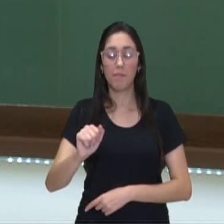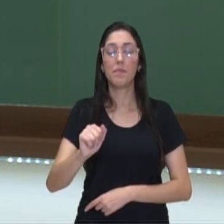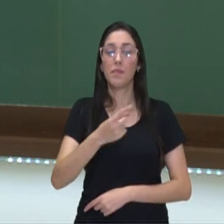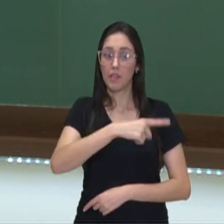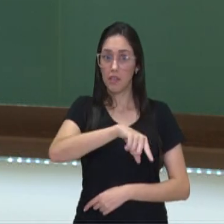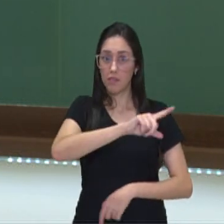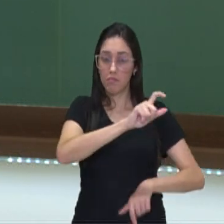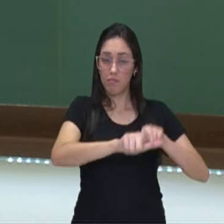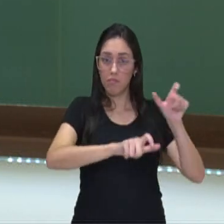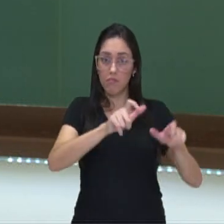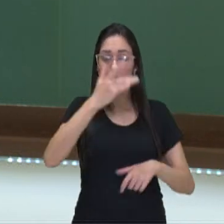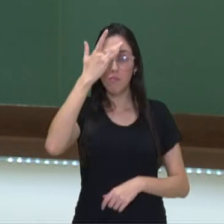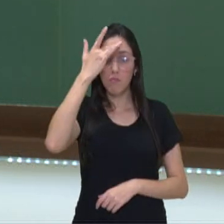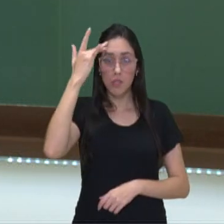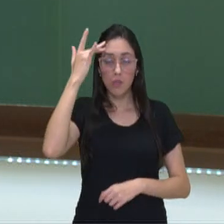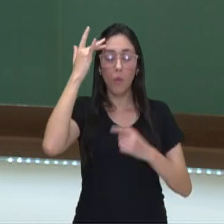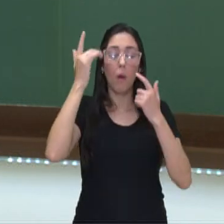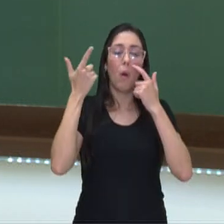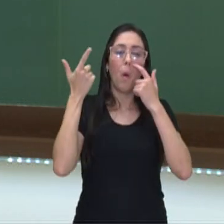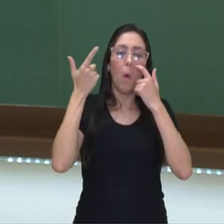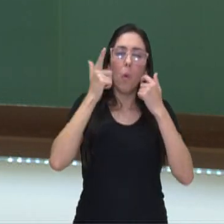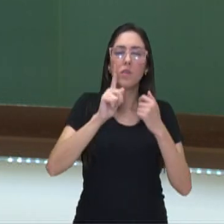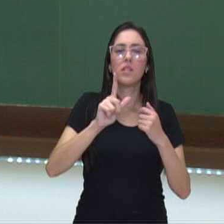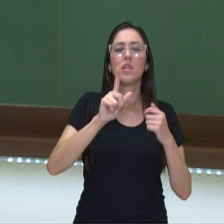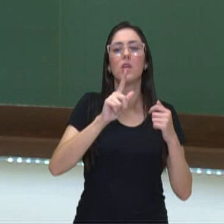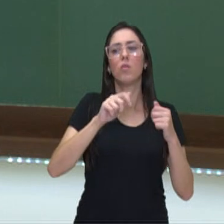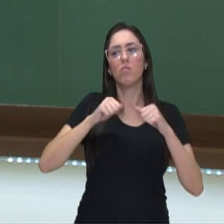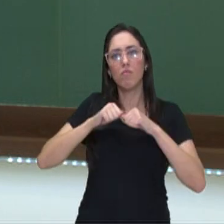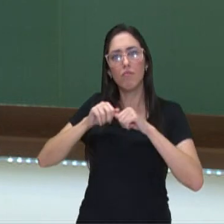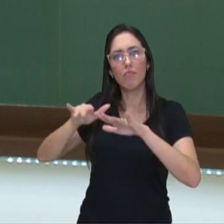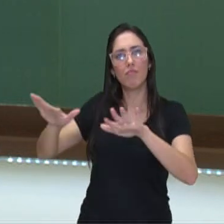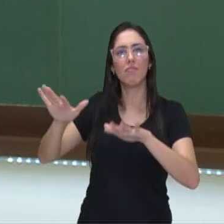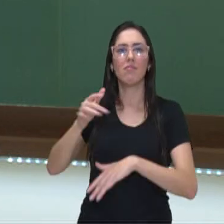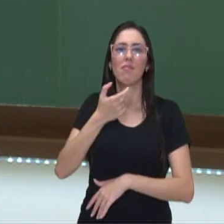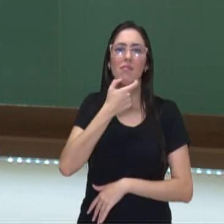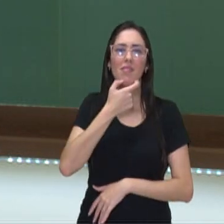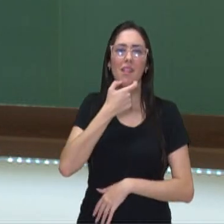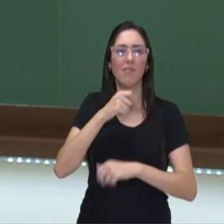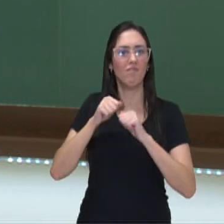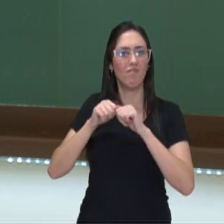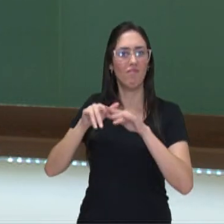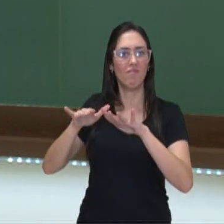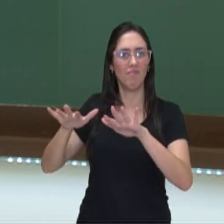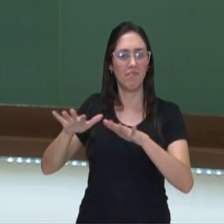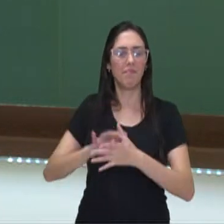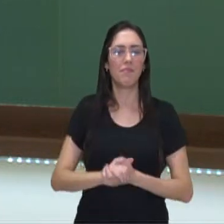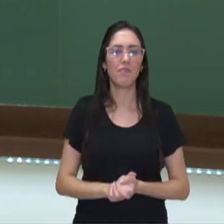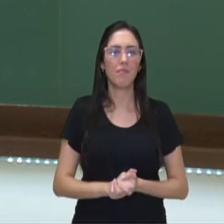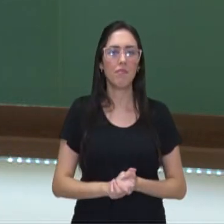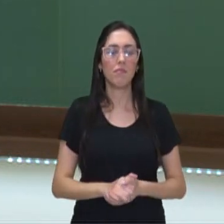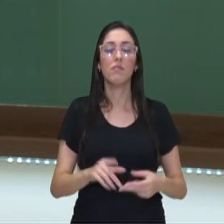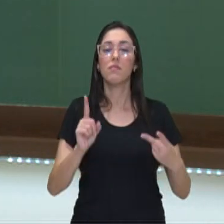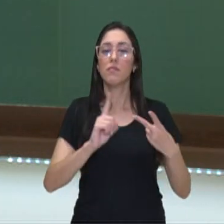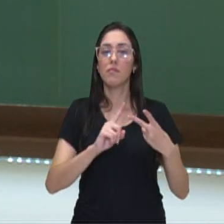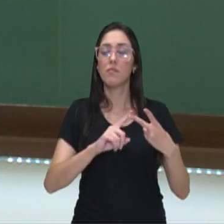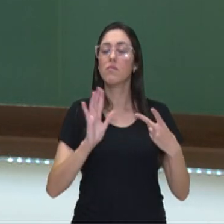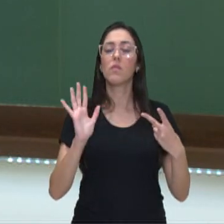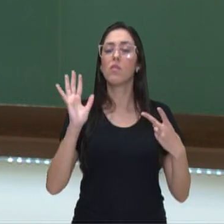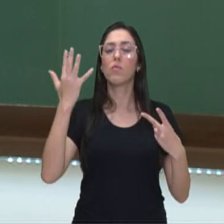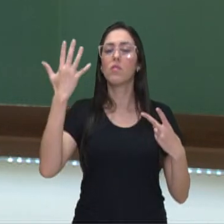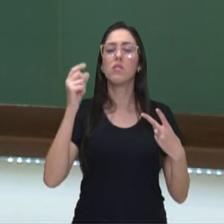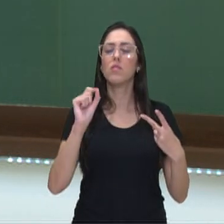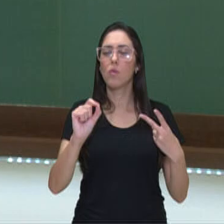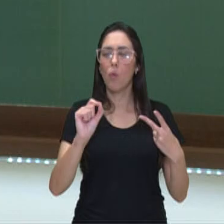língua inglesa, levassem para esse país a língua deles. A segunda fase, né, the second